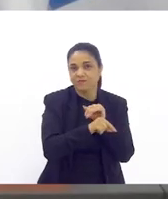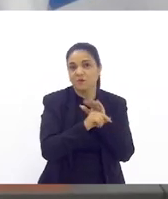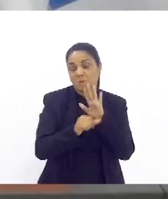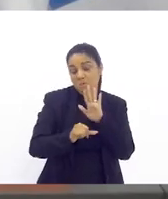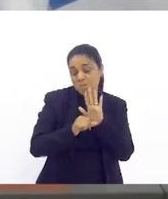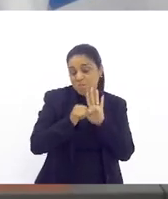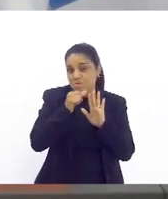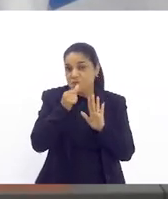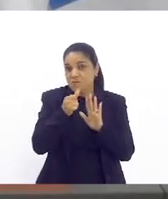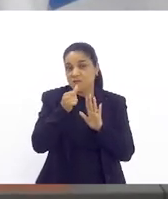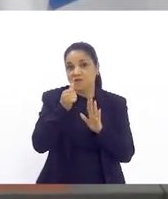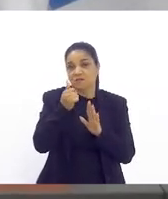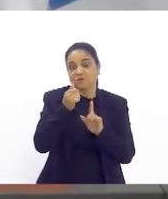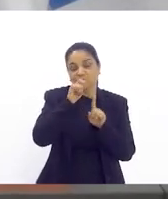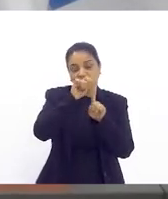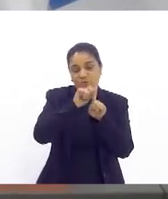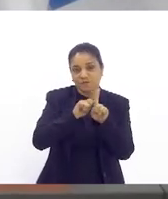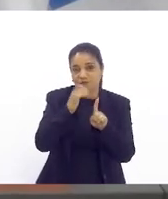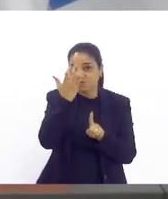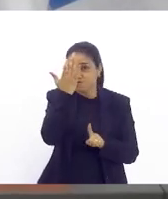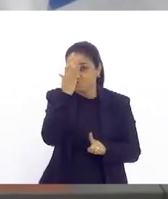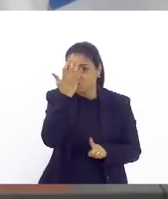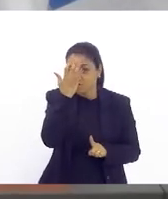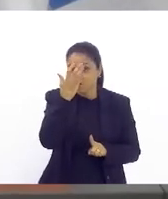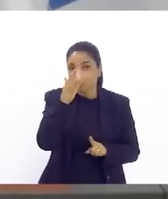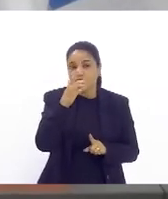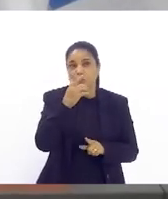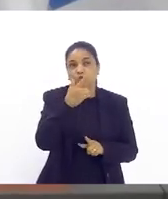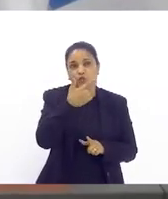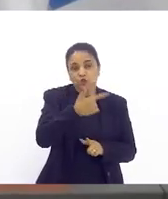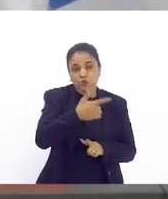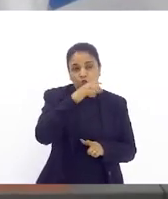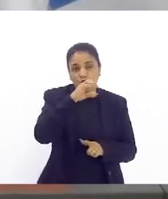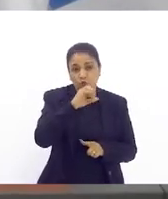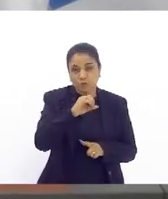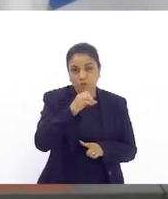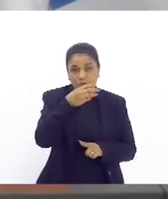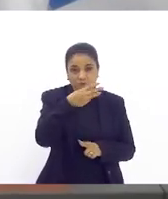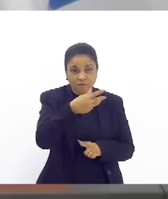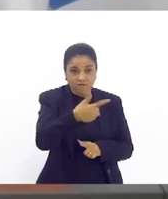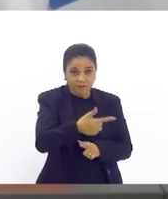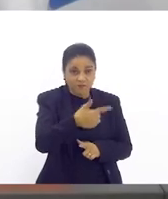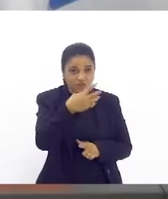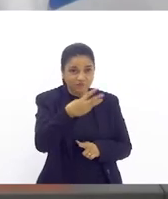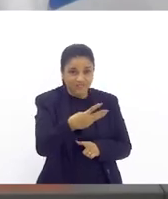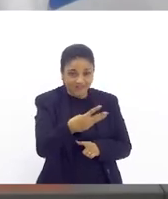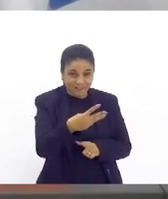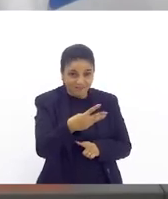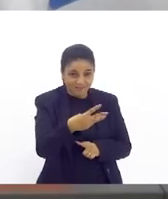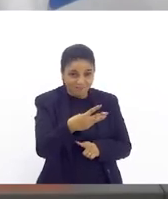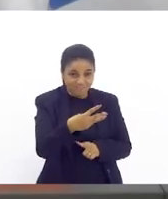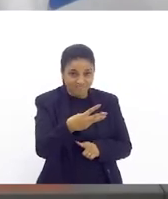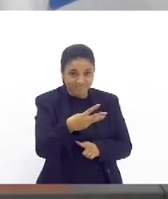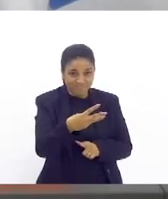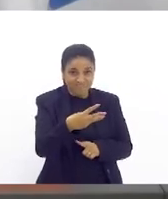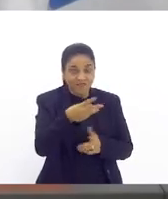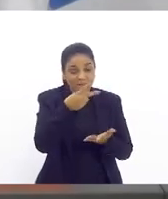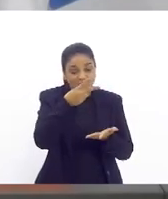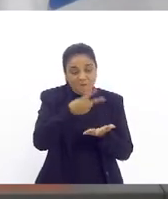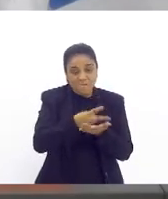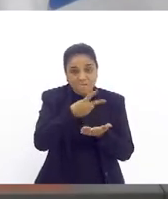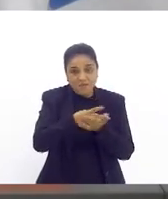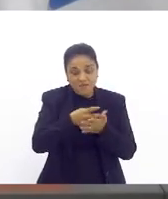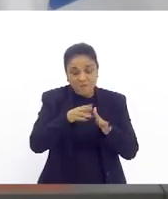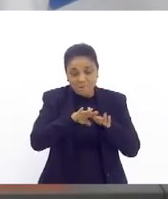primeiro de fevereiro de 2023 por via de consequência foi arquivado pela mesa